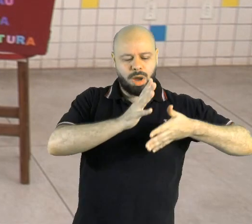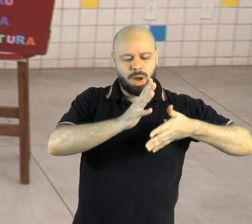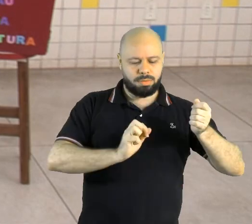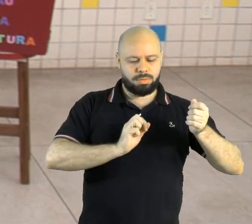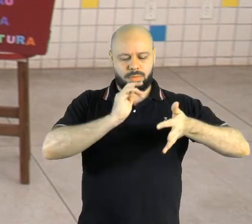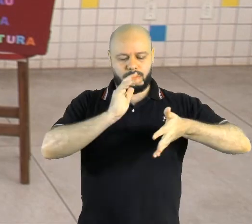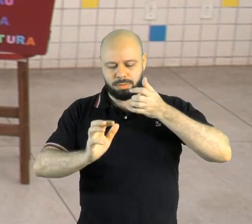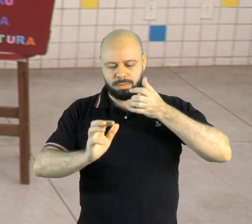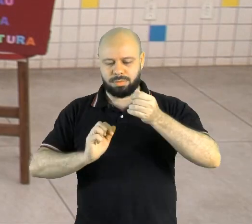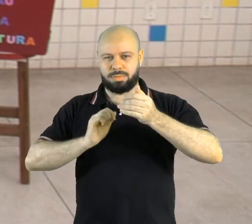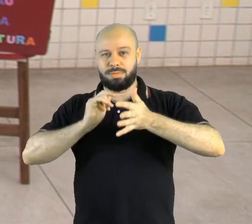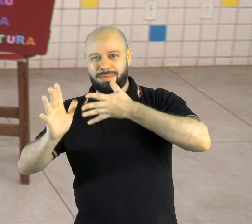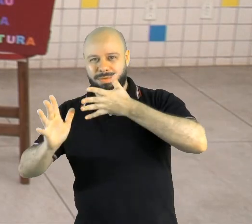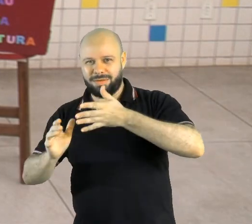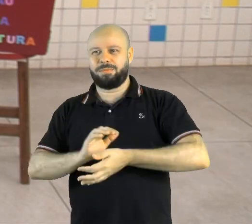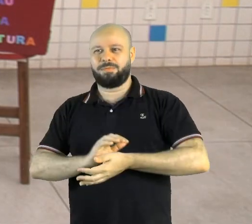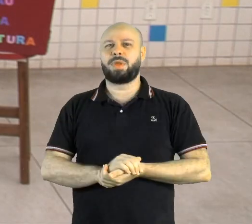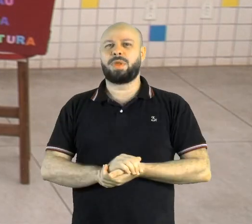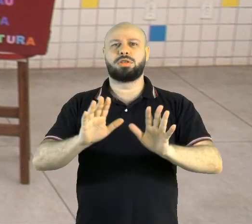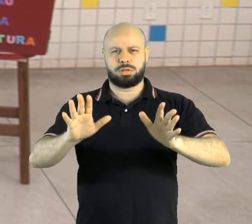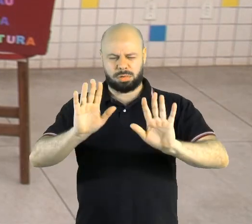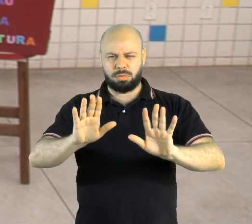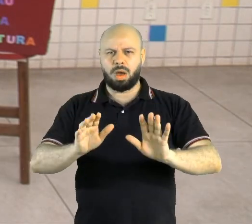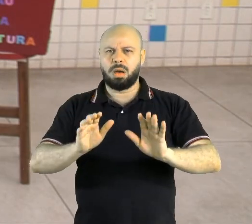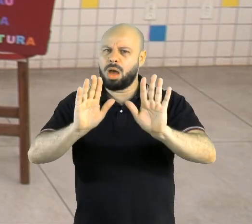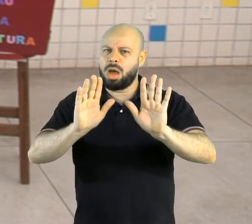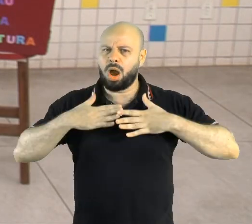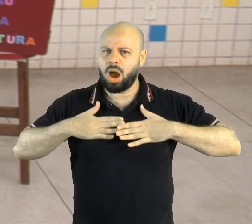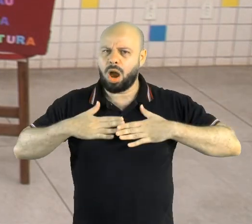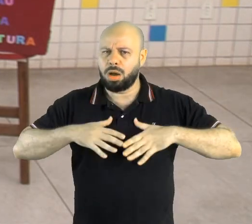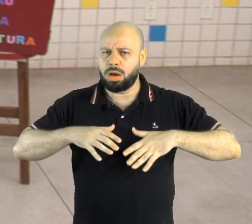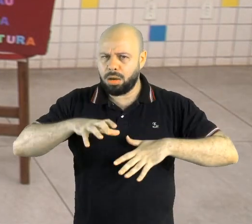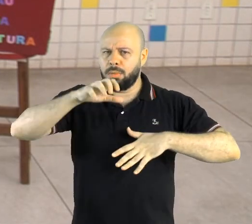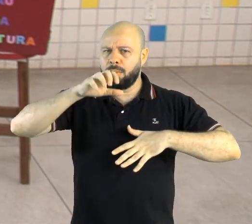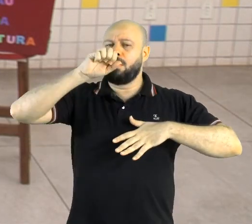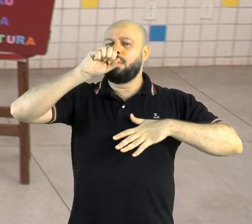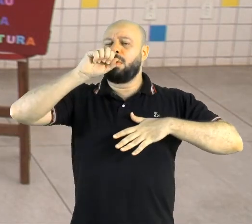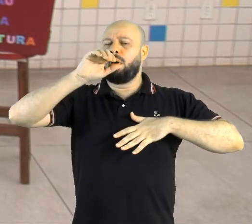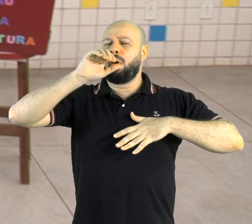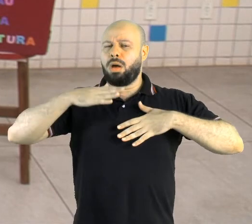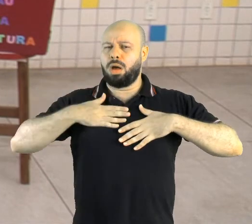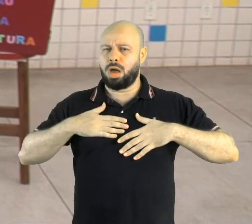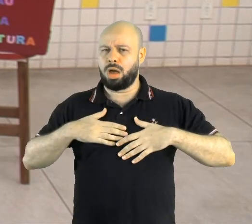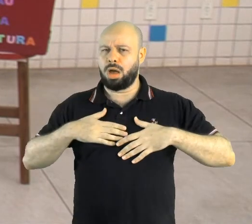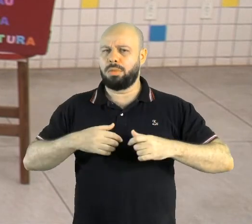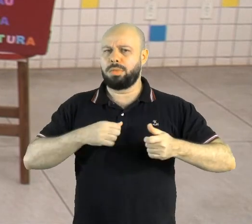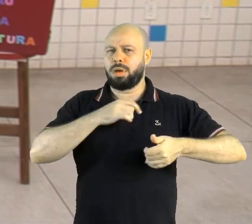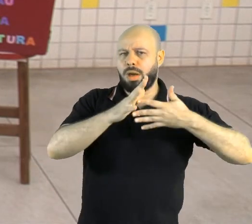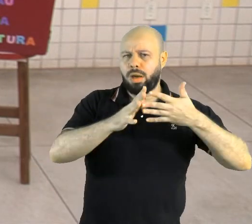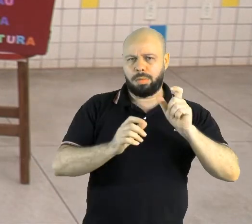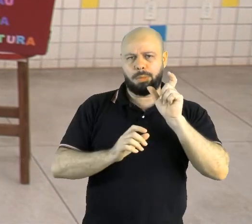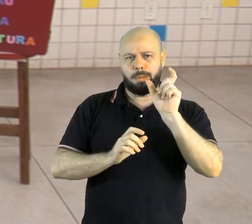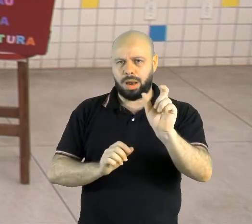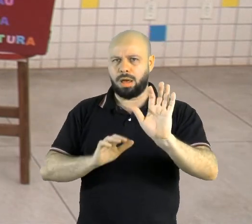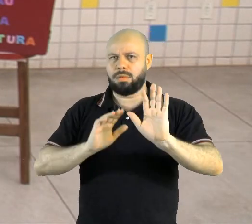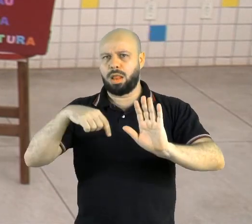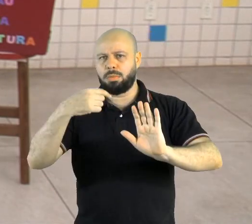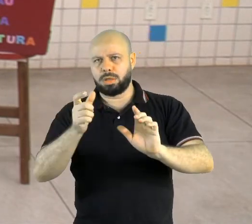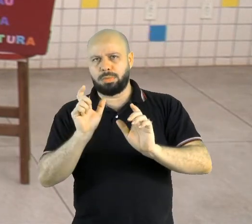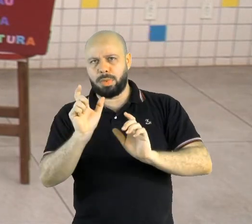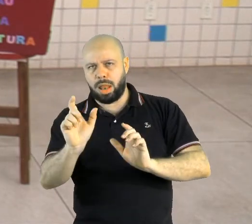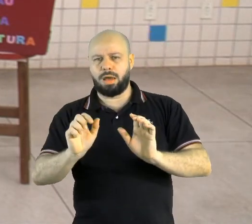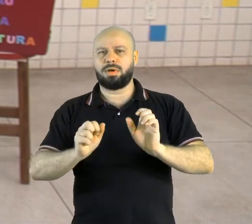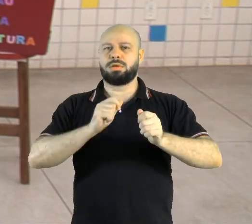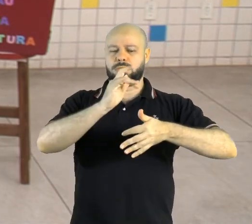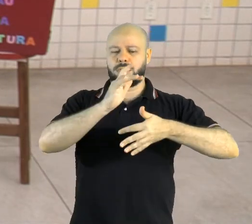falar. Já ouviu alguém falar para você? Respira fundo, uma palavra de cada vez. Então, olha só. Vamos olhar